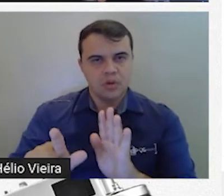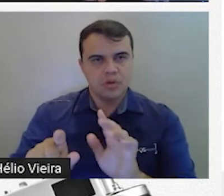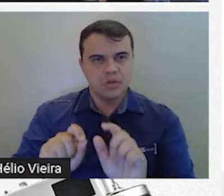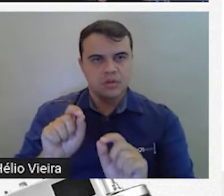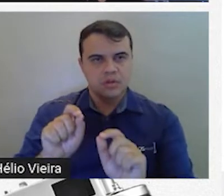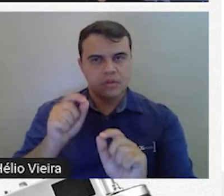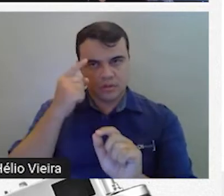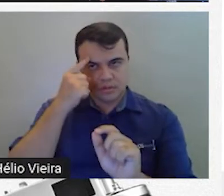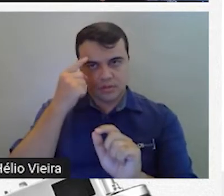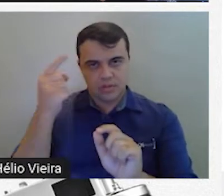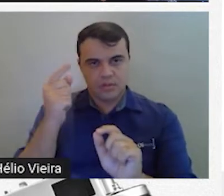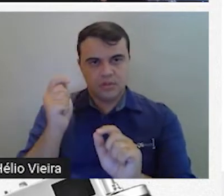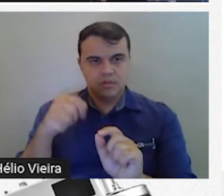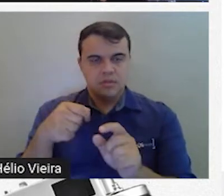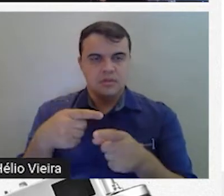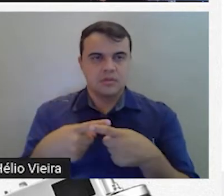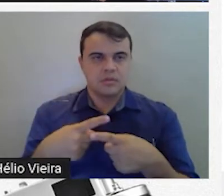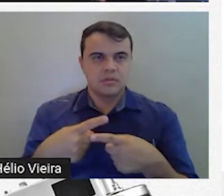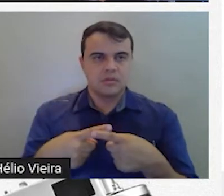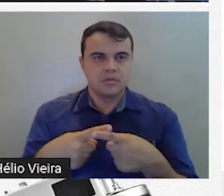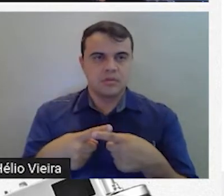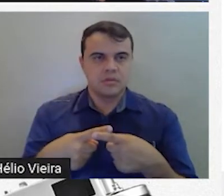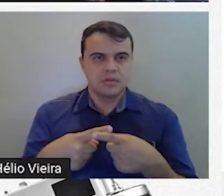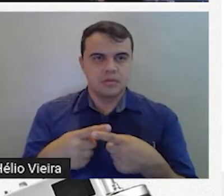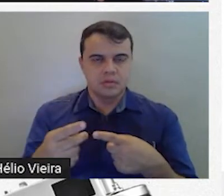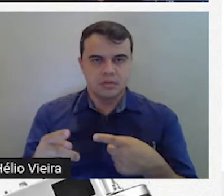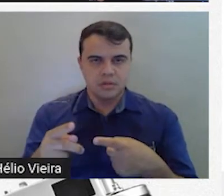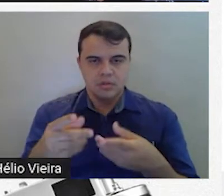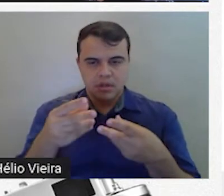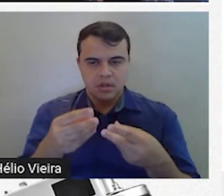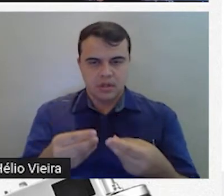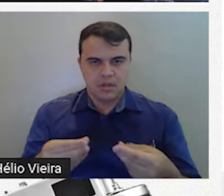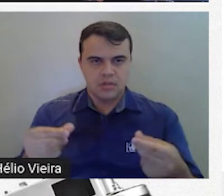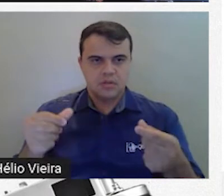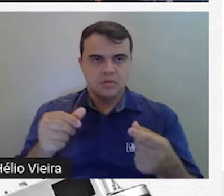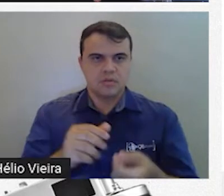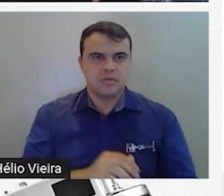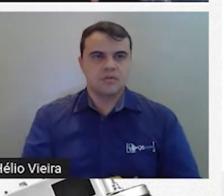outra ideia com a textura.